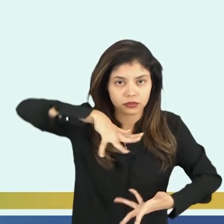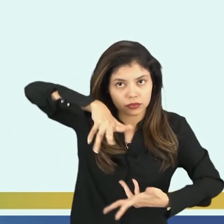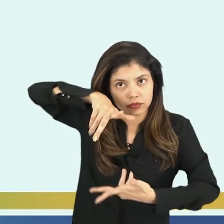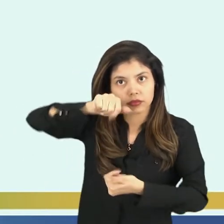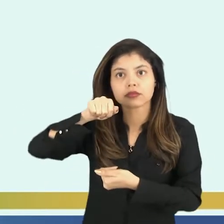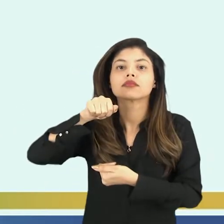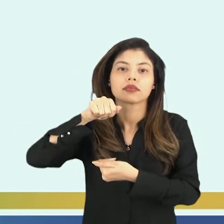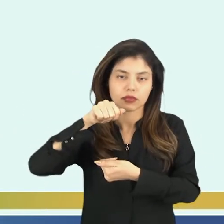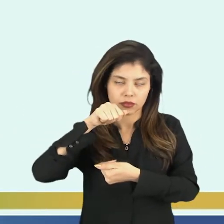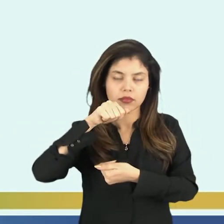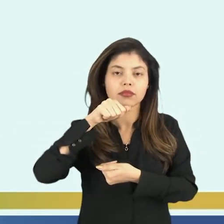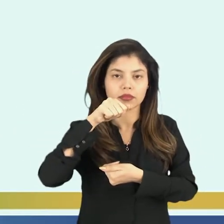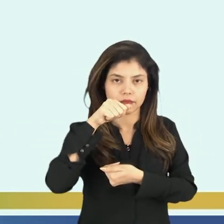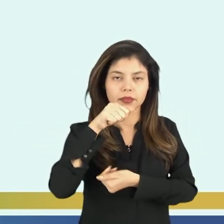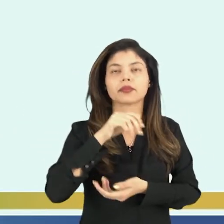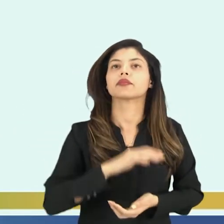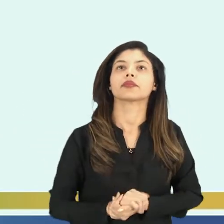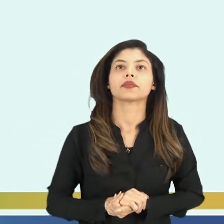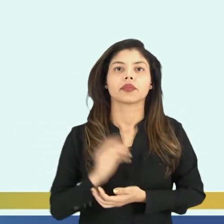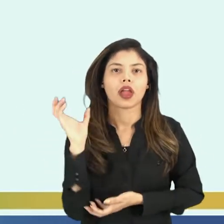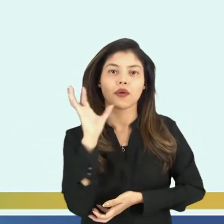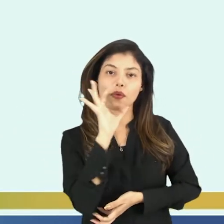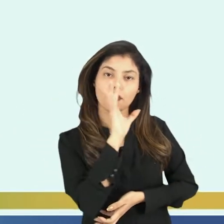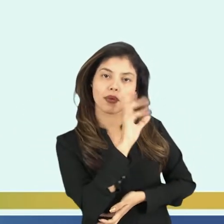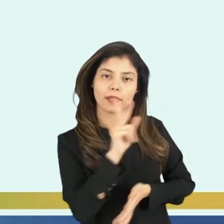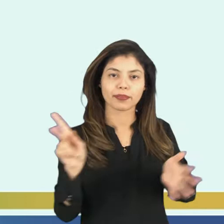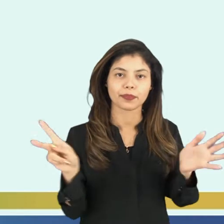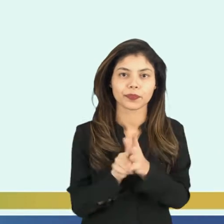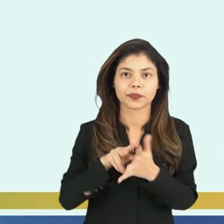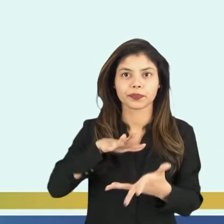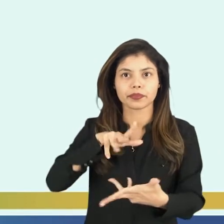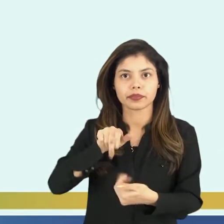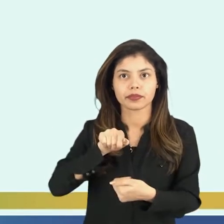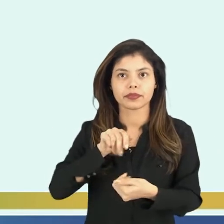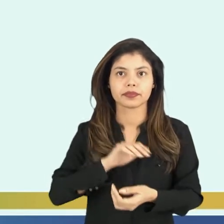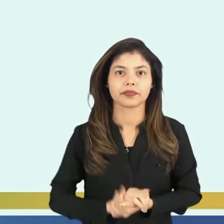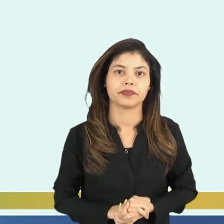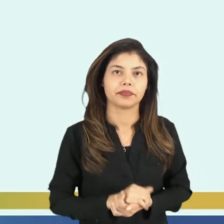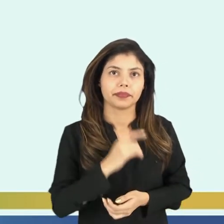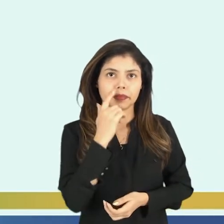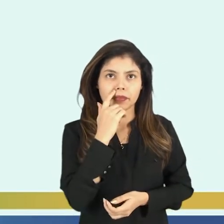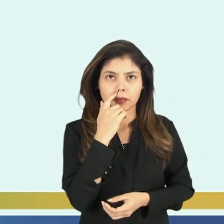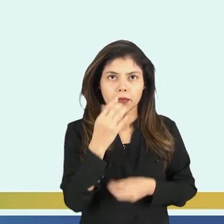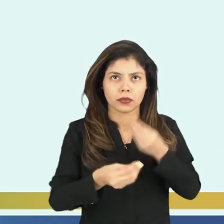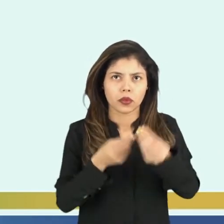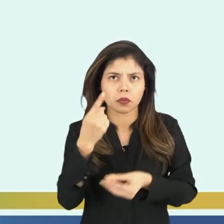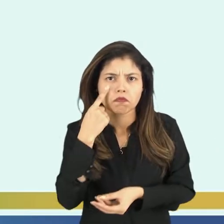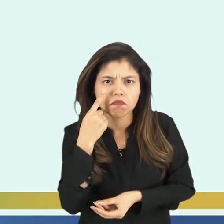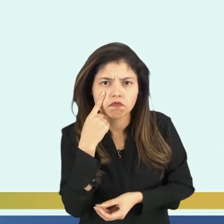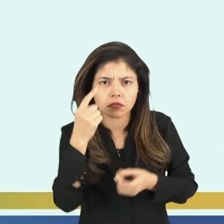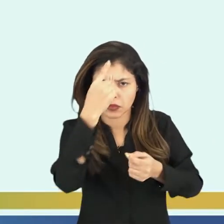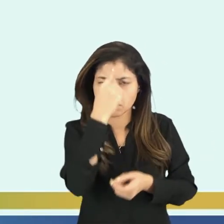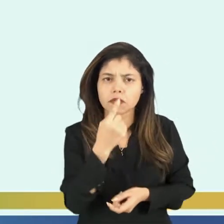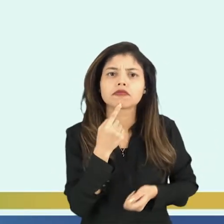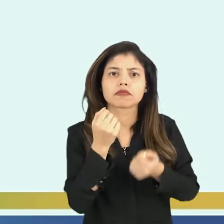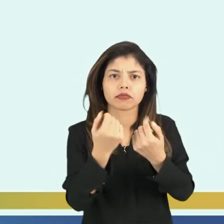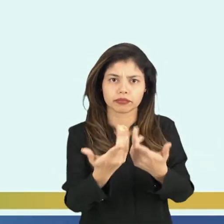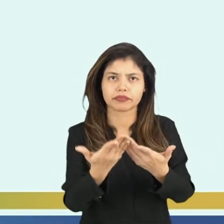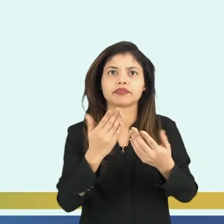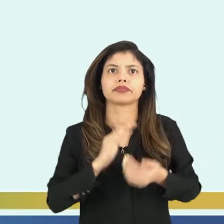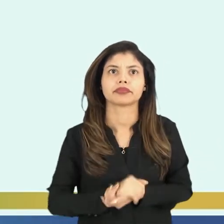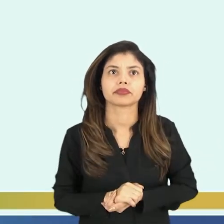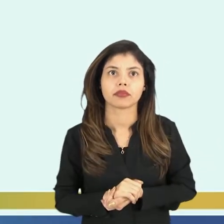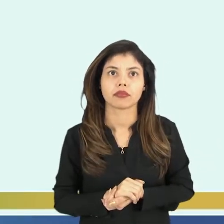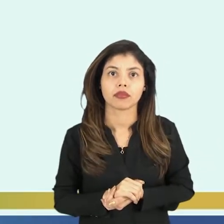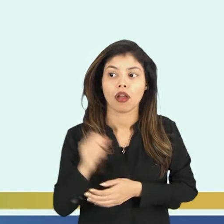é a principal fonte de luz e calor para o planeta. É isso mesmo, como vocês podem ver na imagem, onde